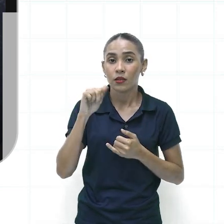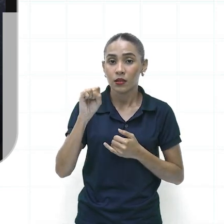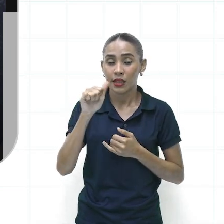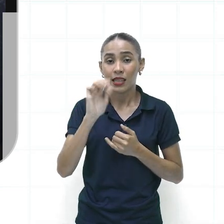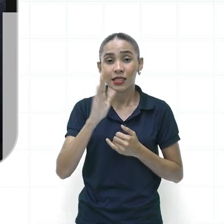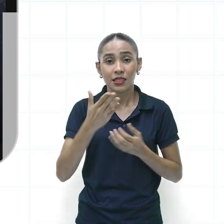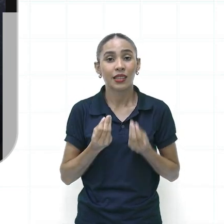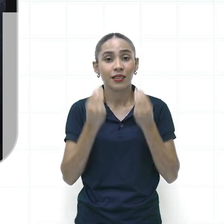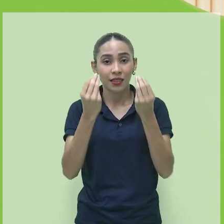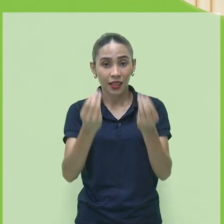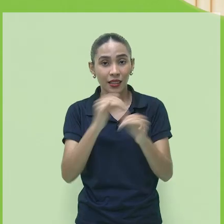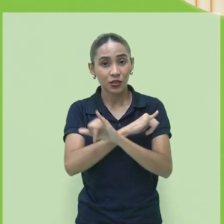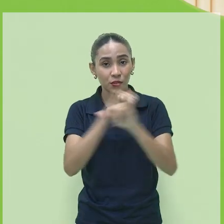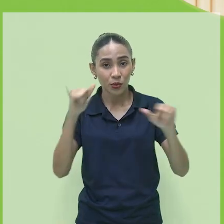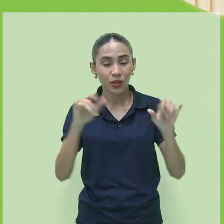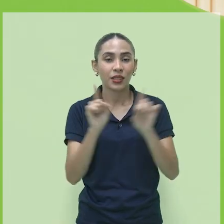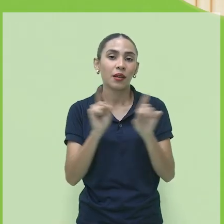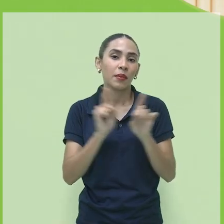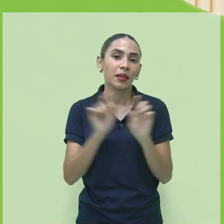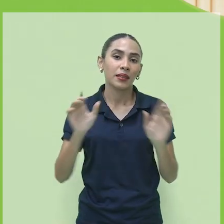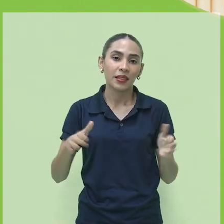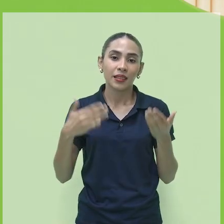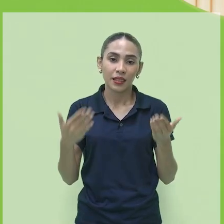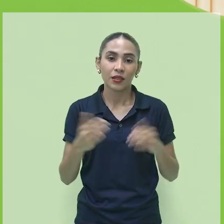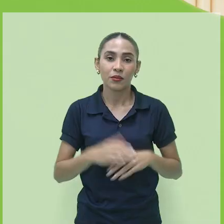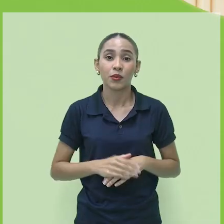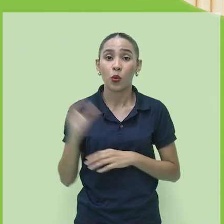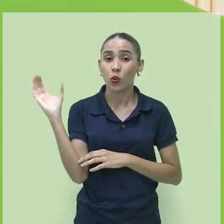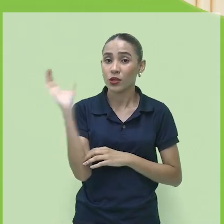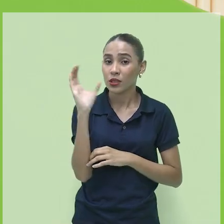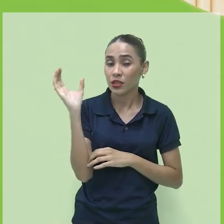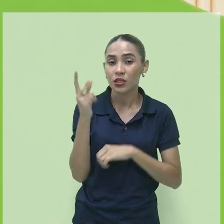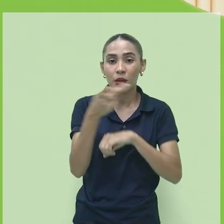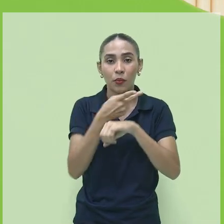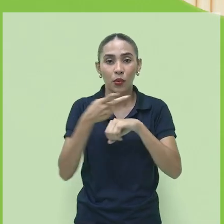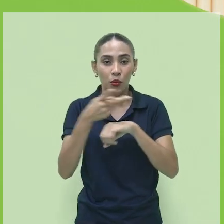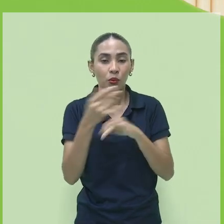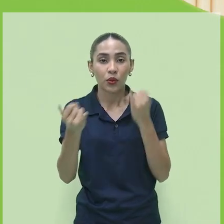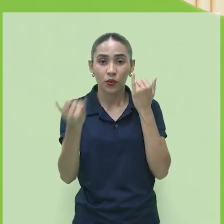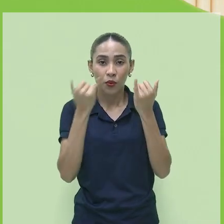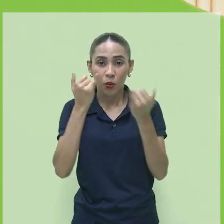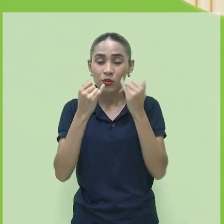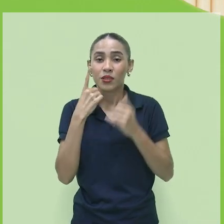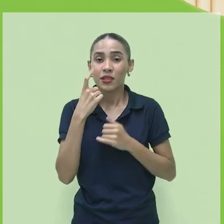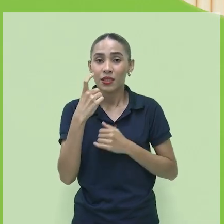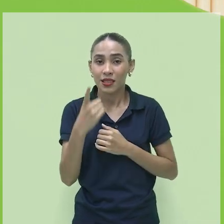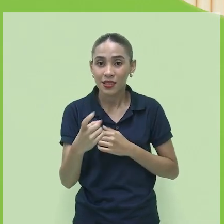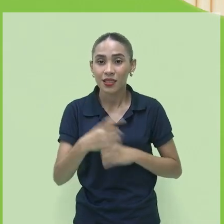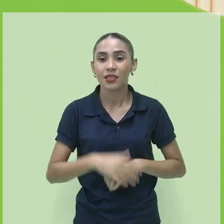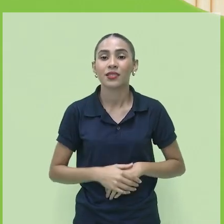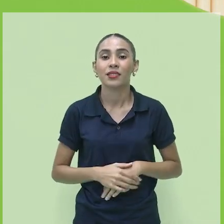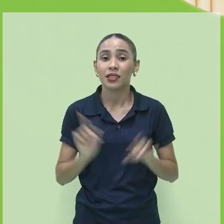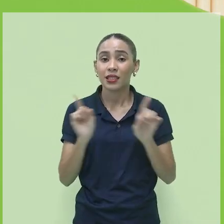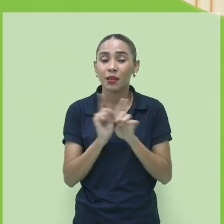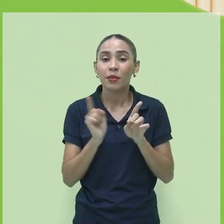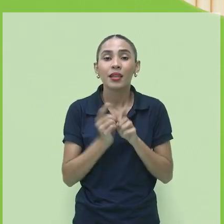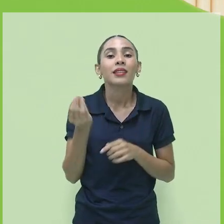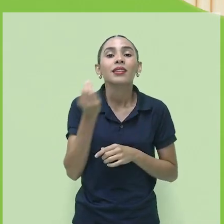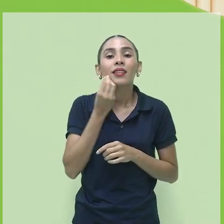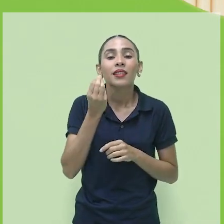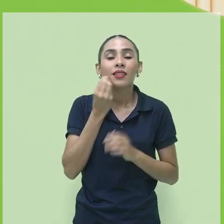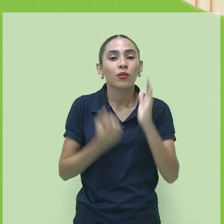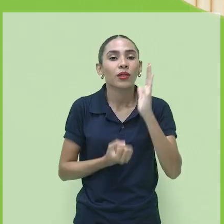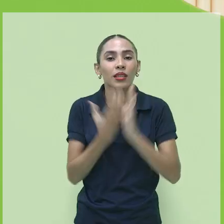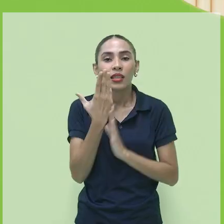a NASA já disponibiliza para a gente. Então, é dessa forma que os cientistas buscam informações interessantes e